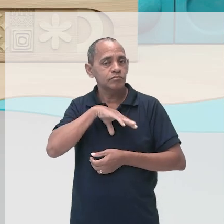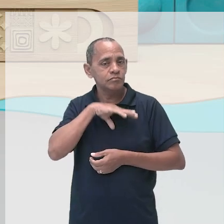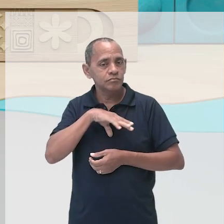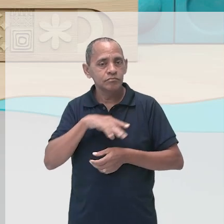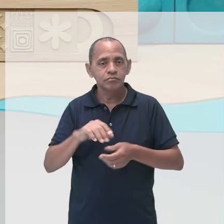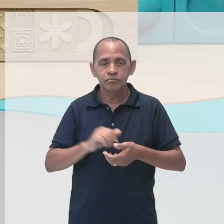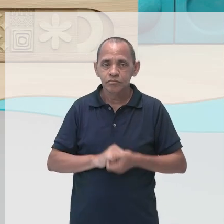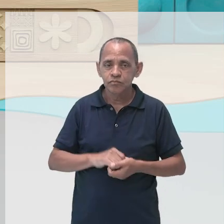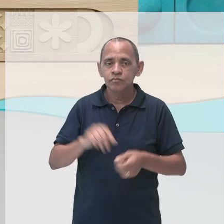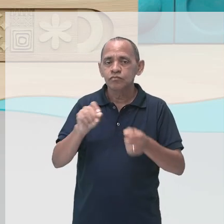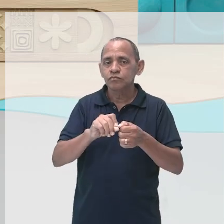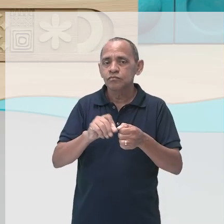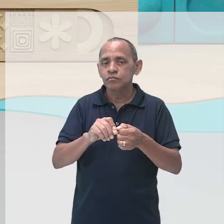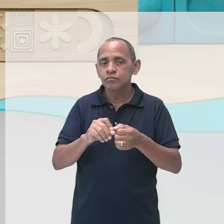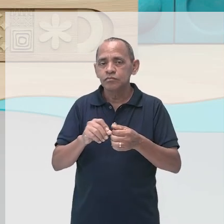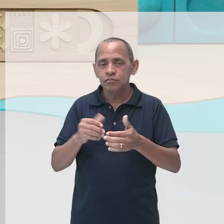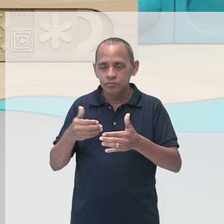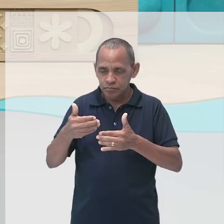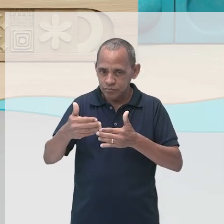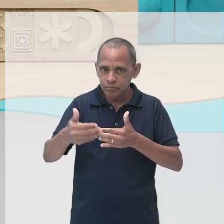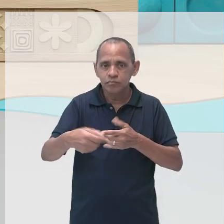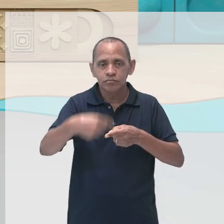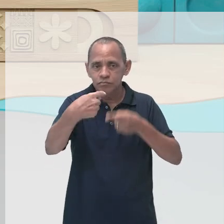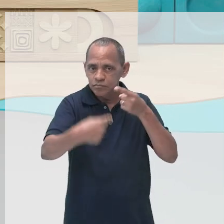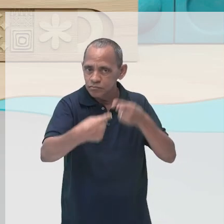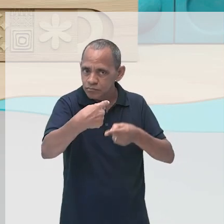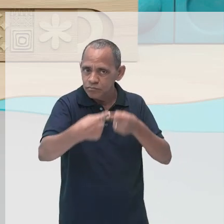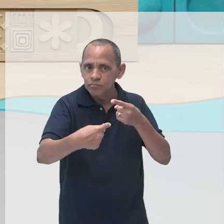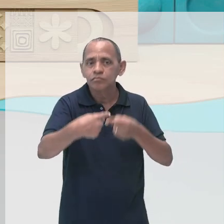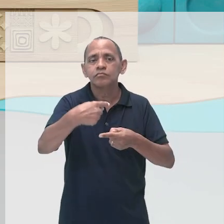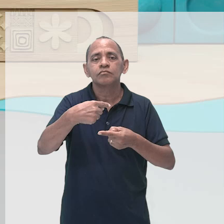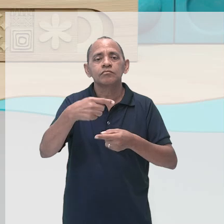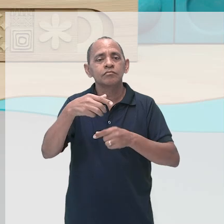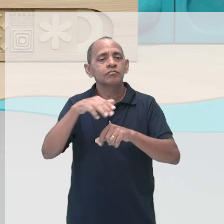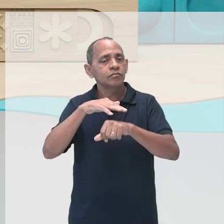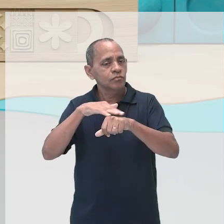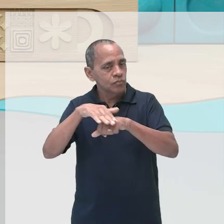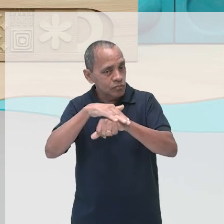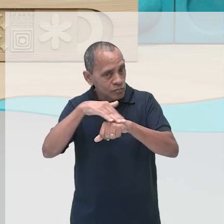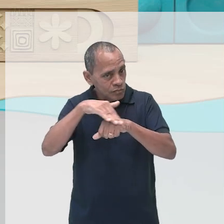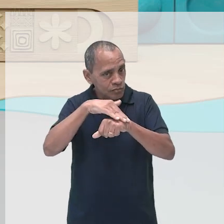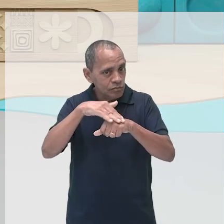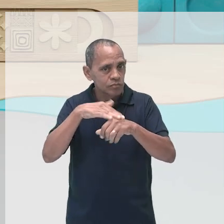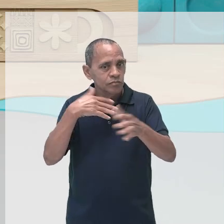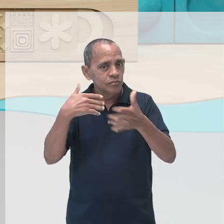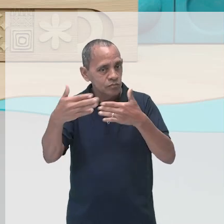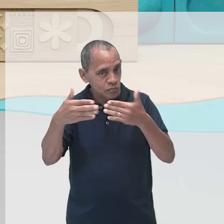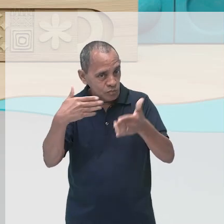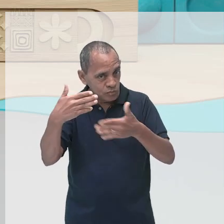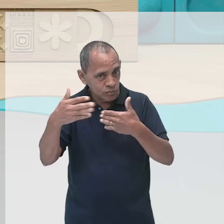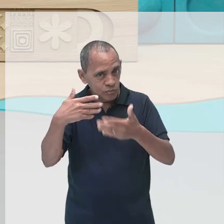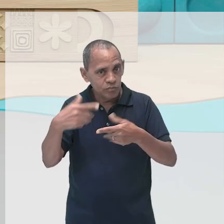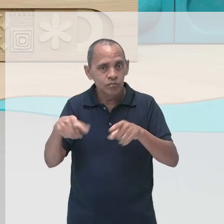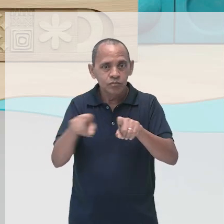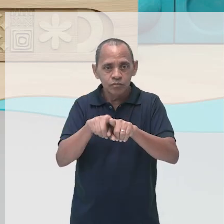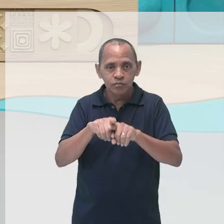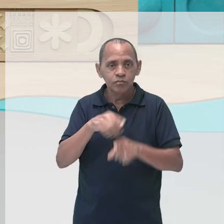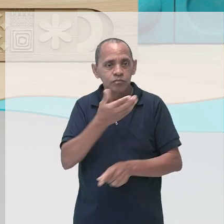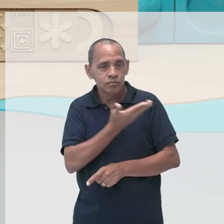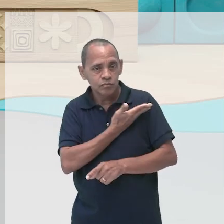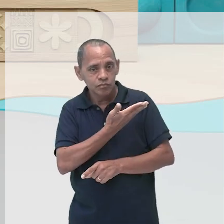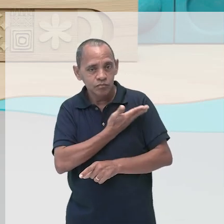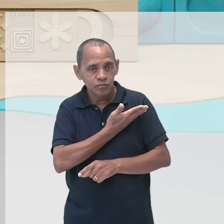fazemos durante um debate, durante uma conversa, uma discussão que você está tendo com os